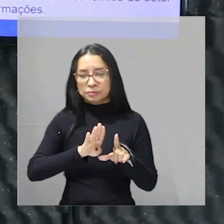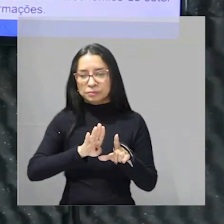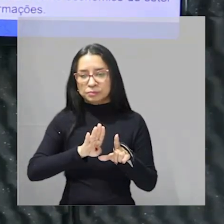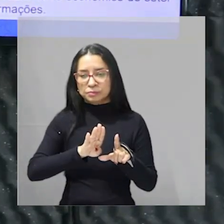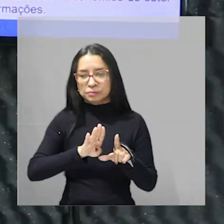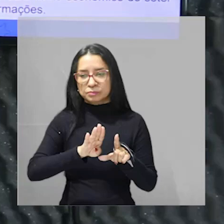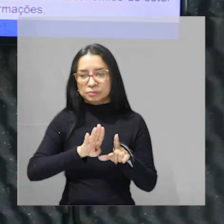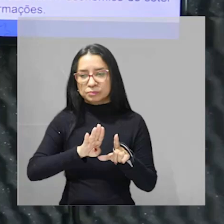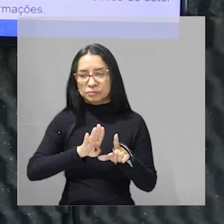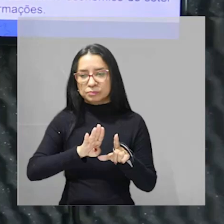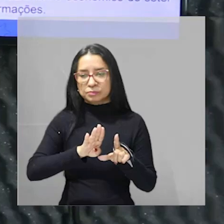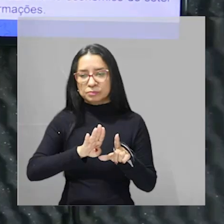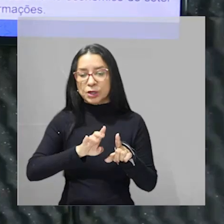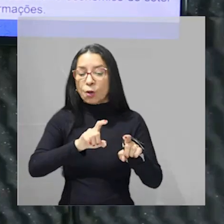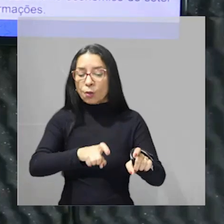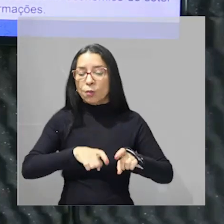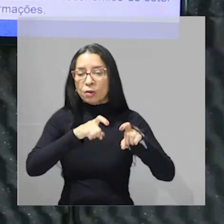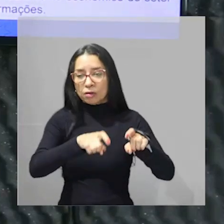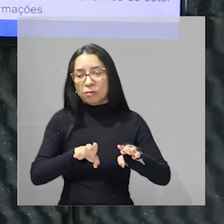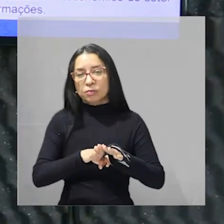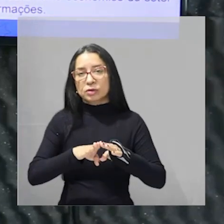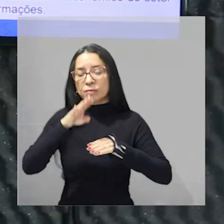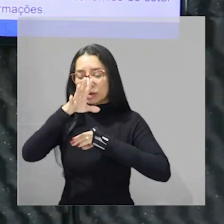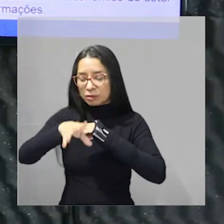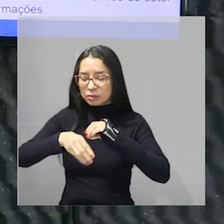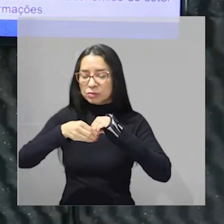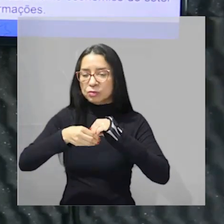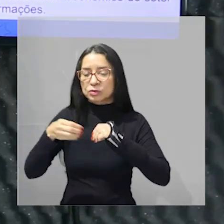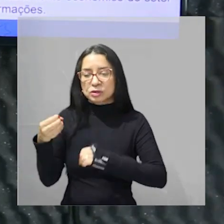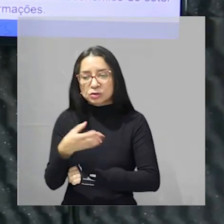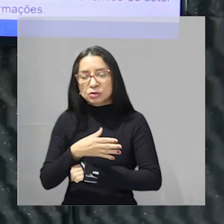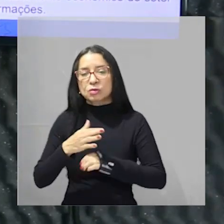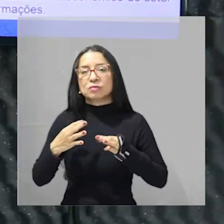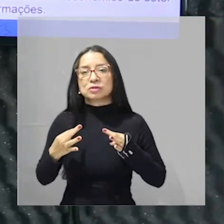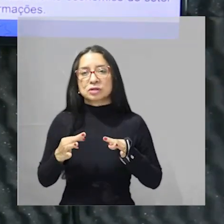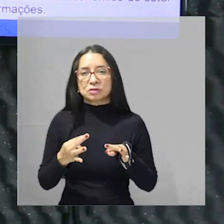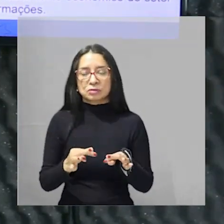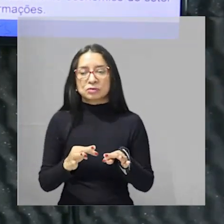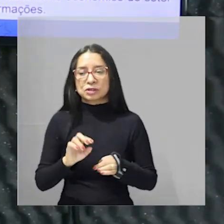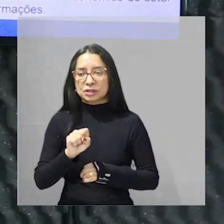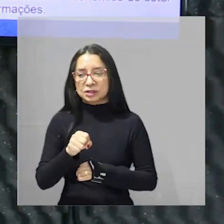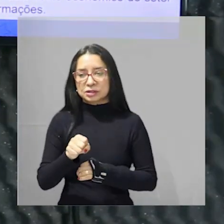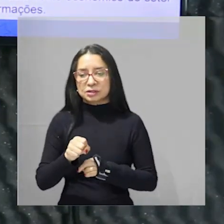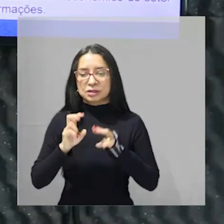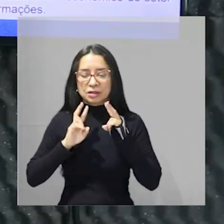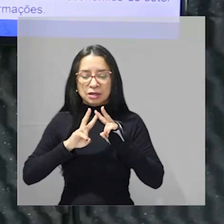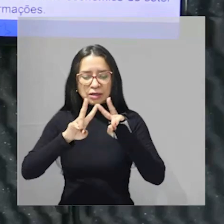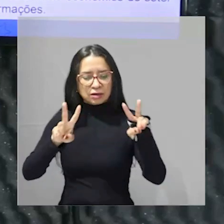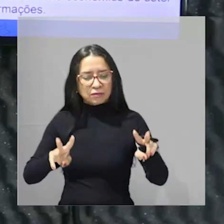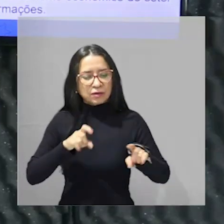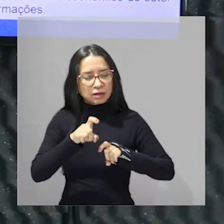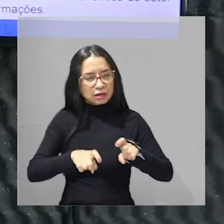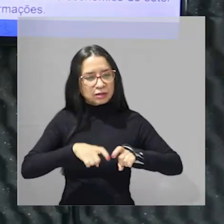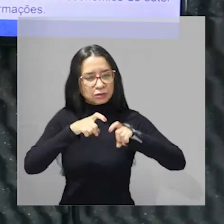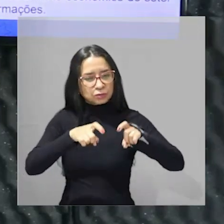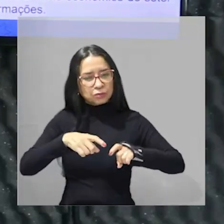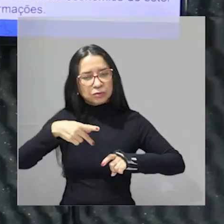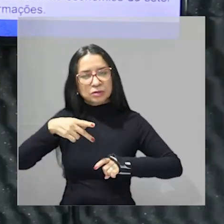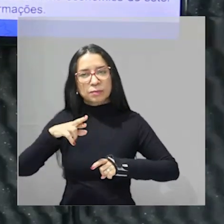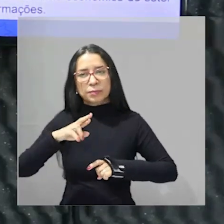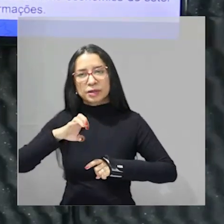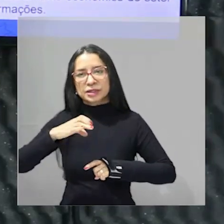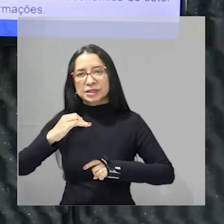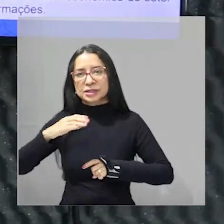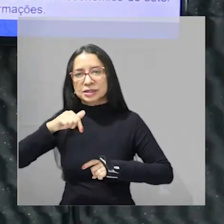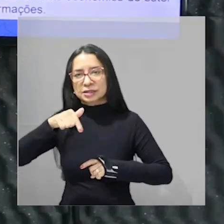campo também se incorpora dessas novas tecnologias? Sim ou não? Sim, galera, é só tu olhar aí a chamada agricultura de precisão.